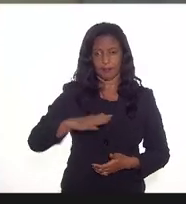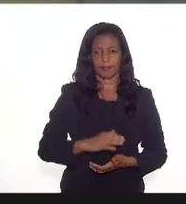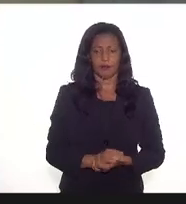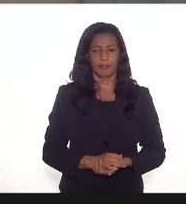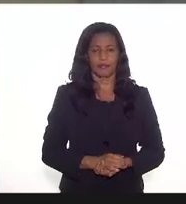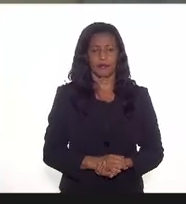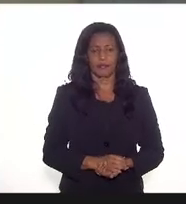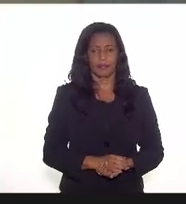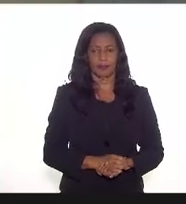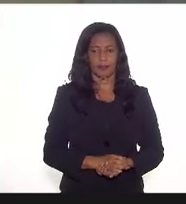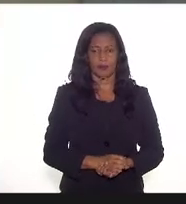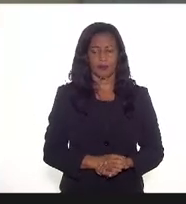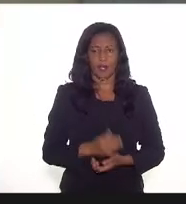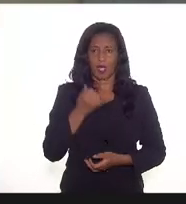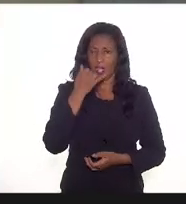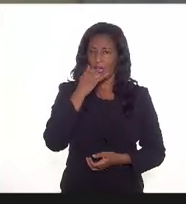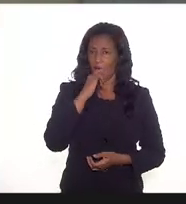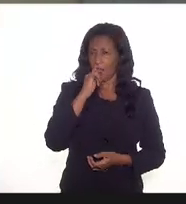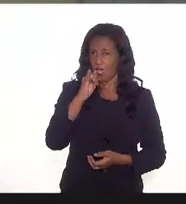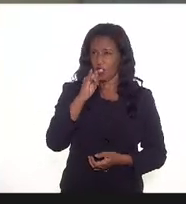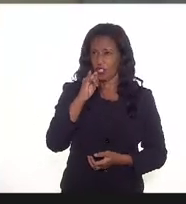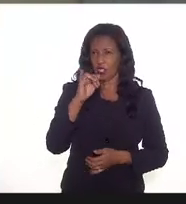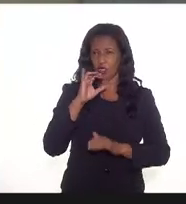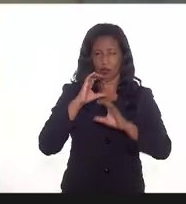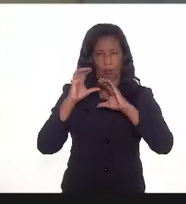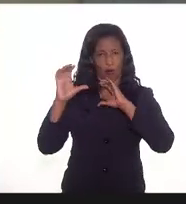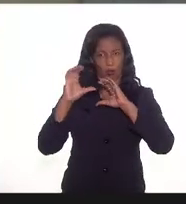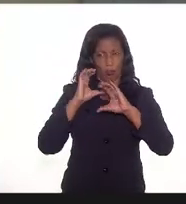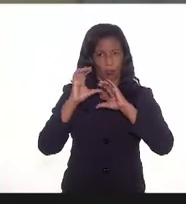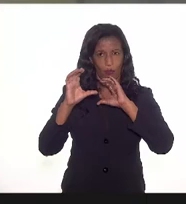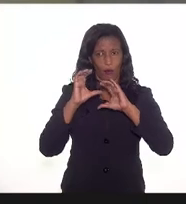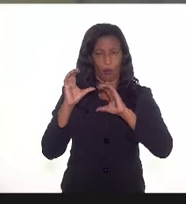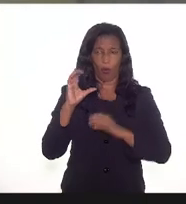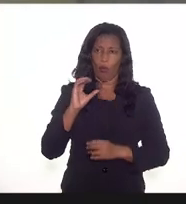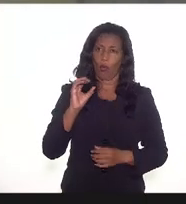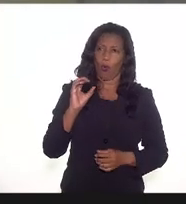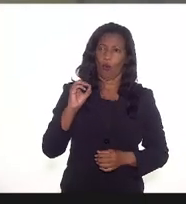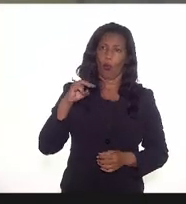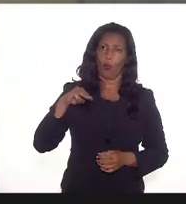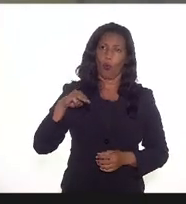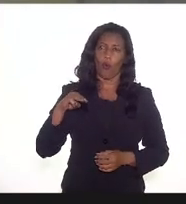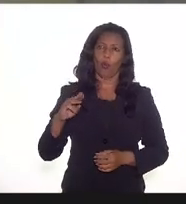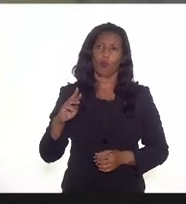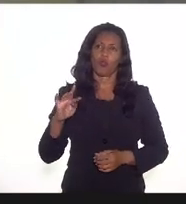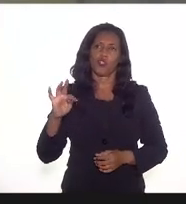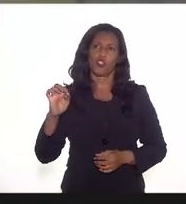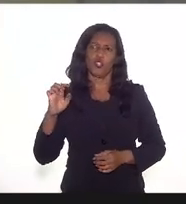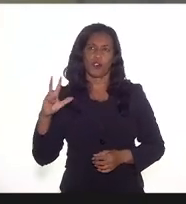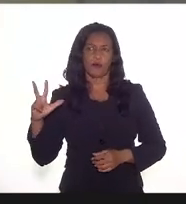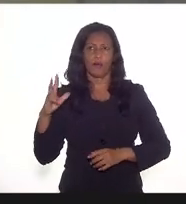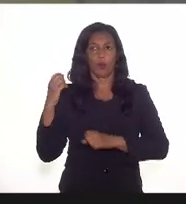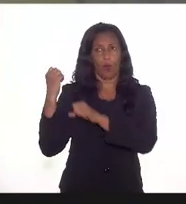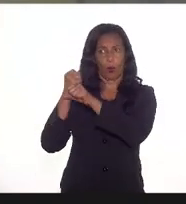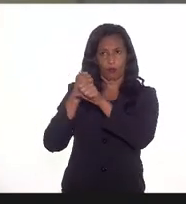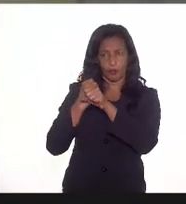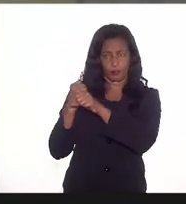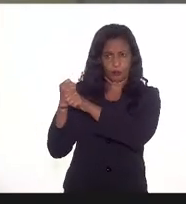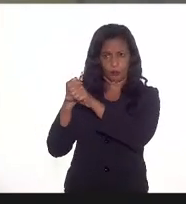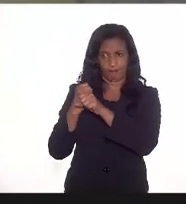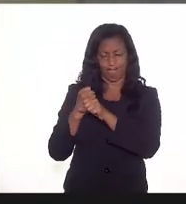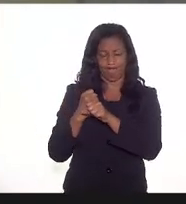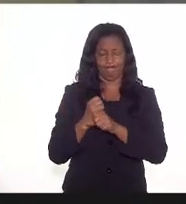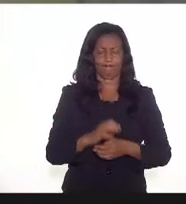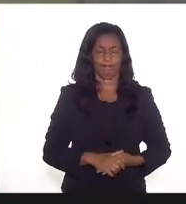de energia, telecomunicações, combustível e construção civil. Ora, essas